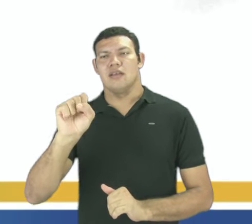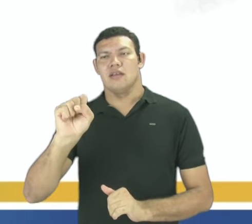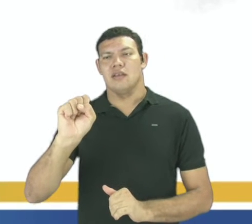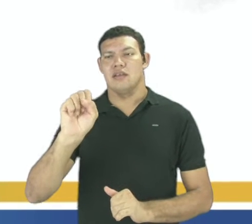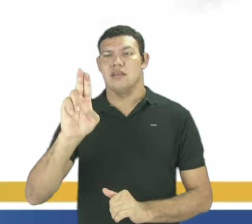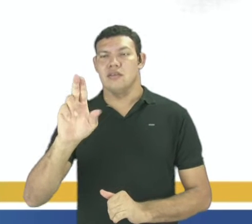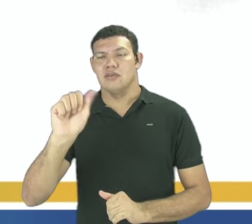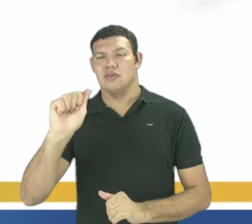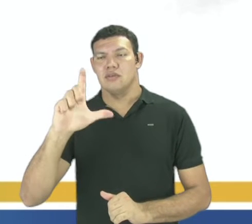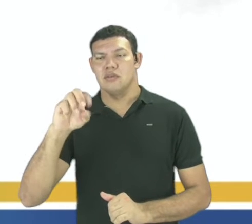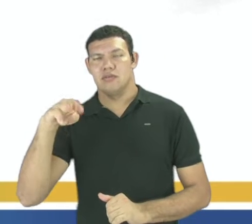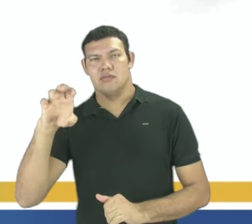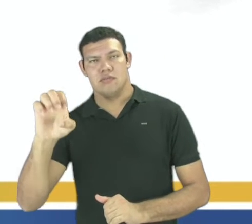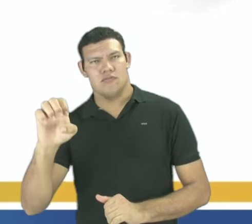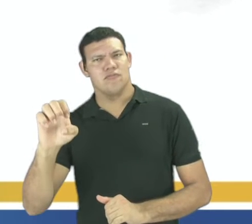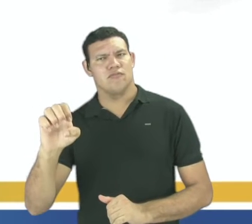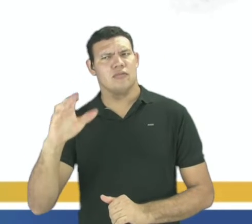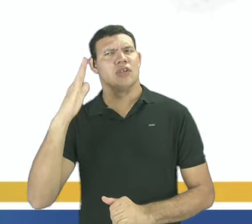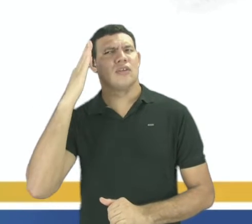certo, quem sabe.